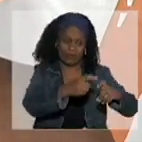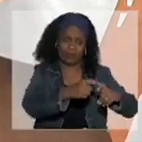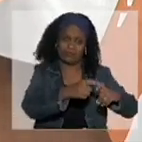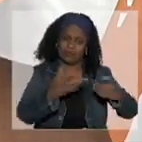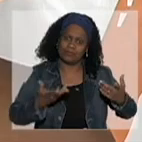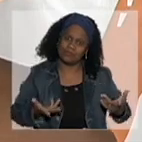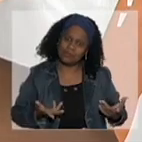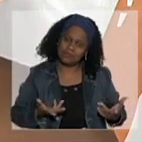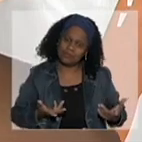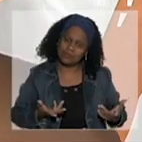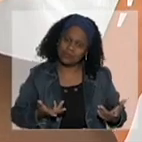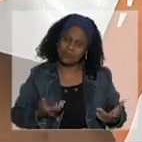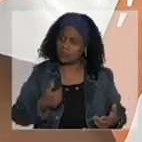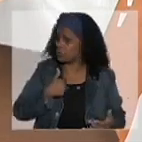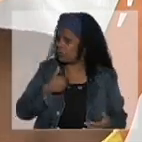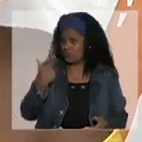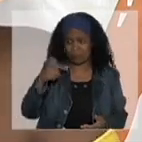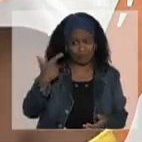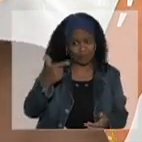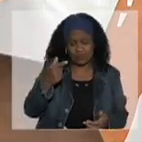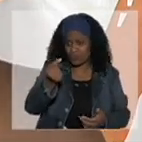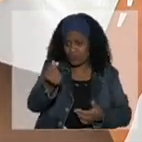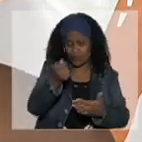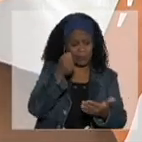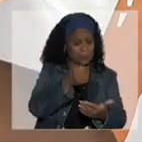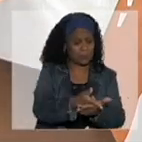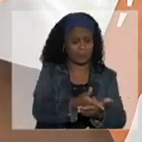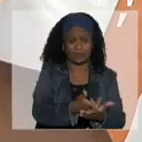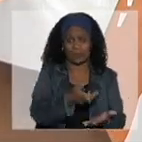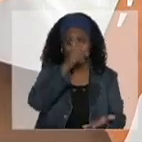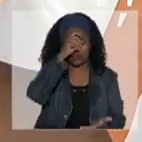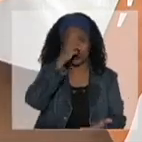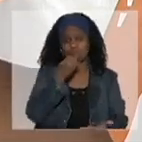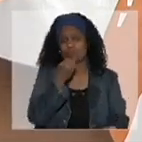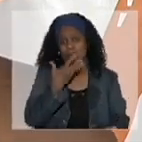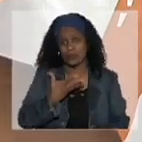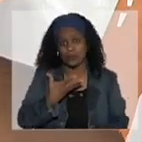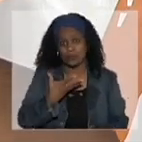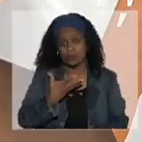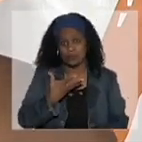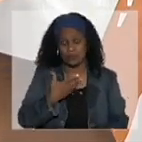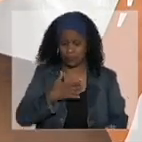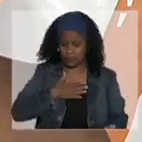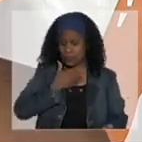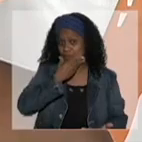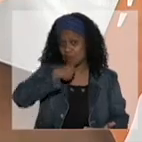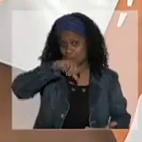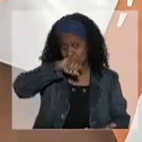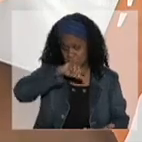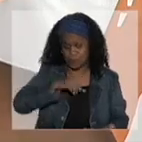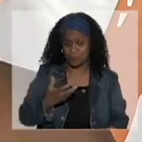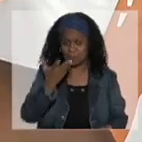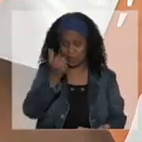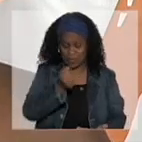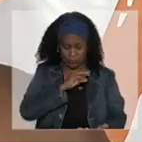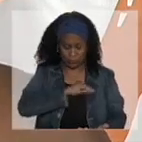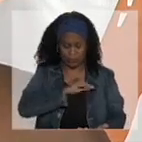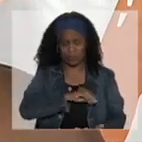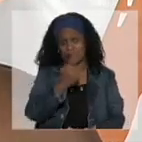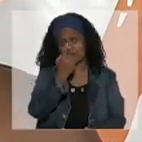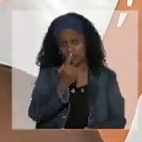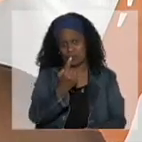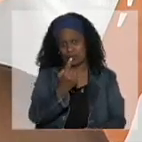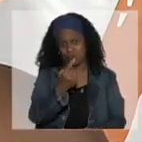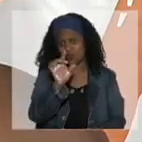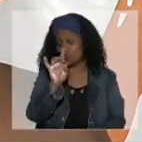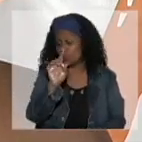porque você não eu não tenho dinheiro pra pagar uma consulta médica no pai recebe o salário mínimo meu irmão